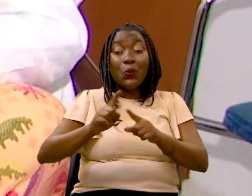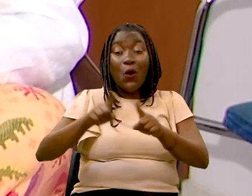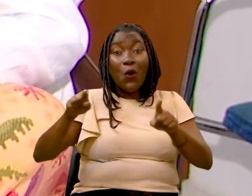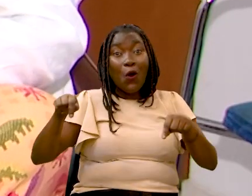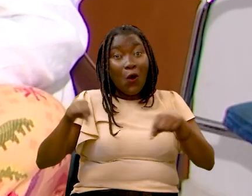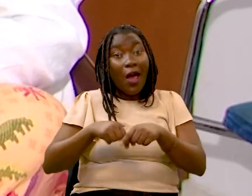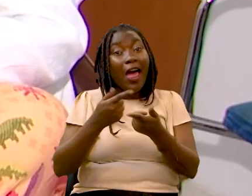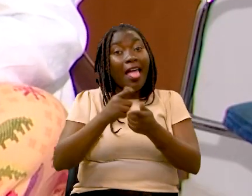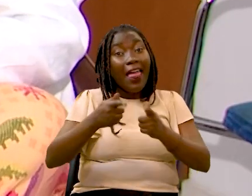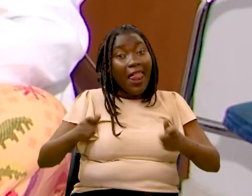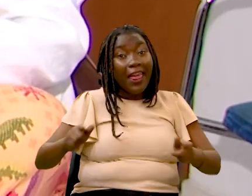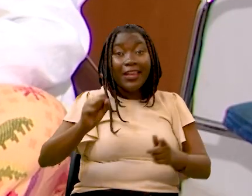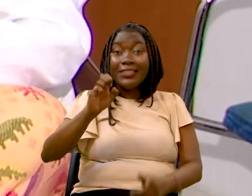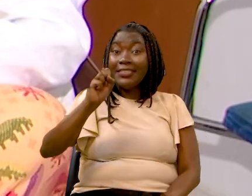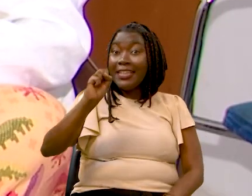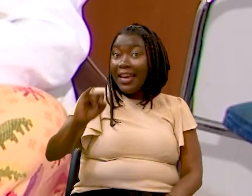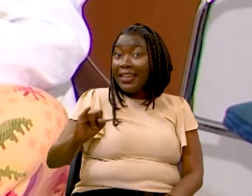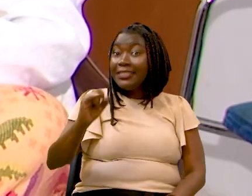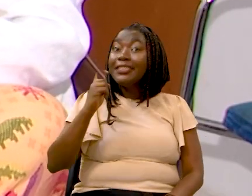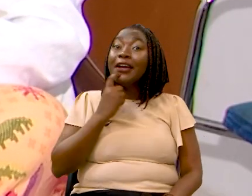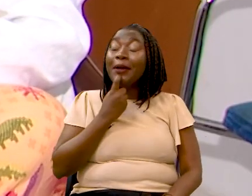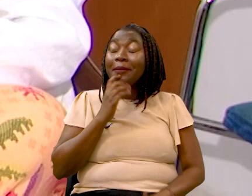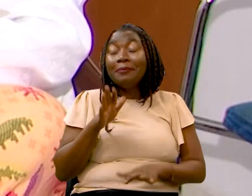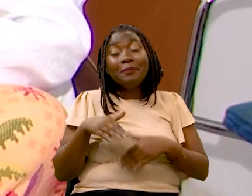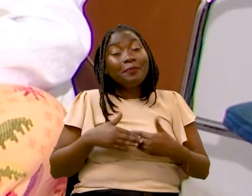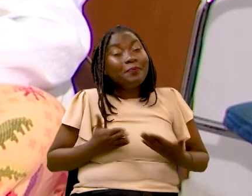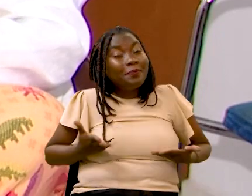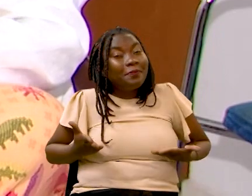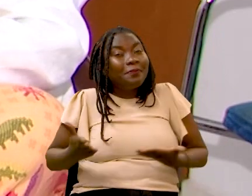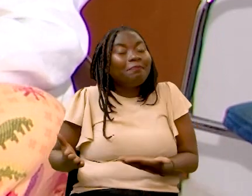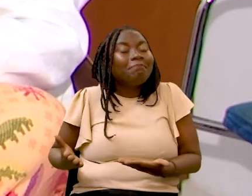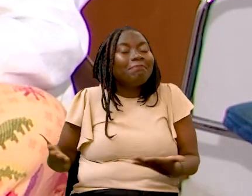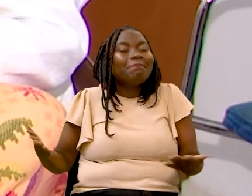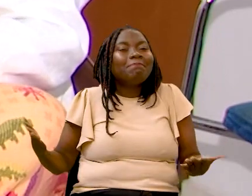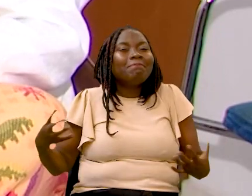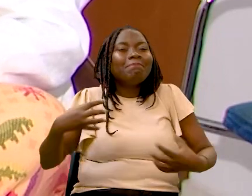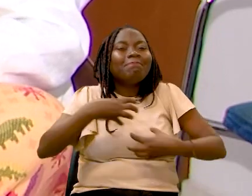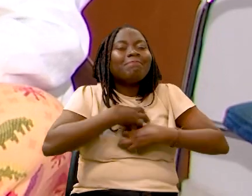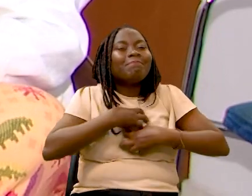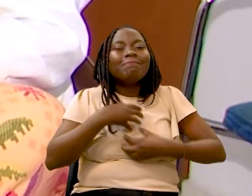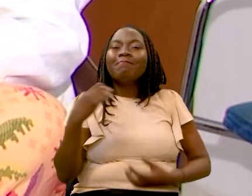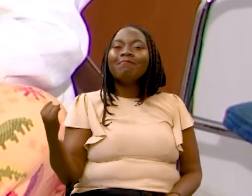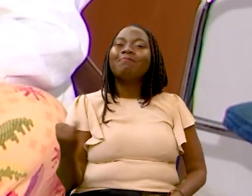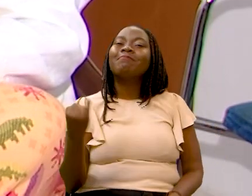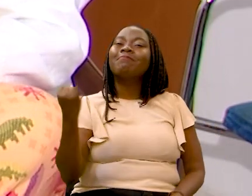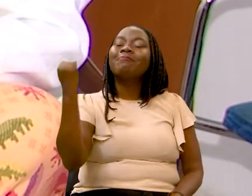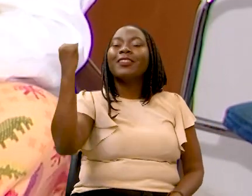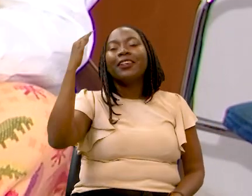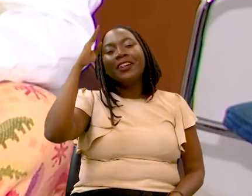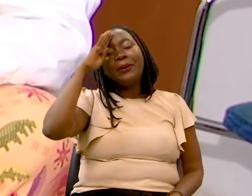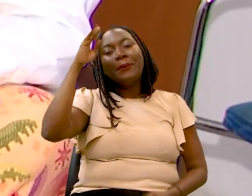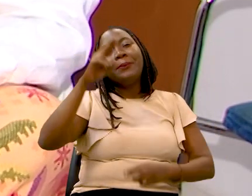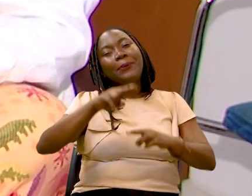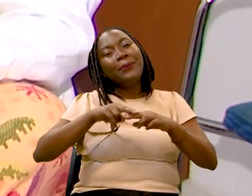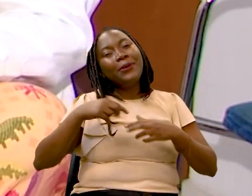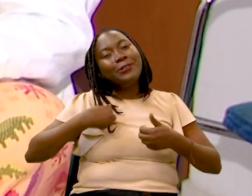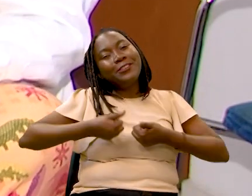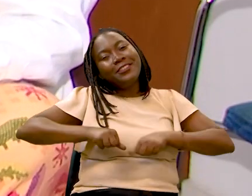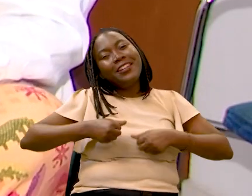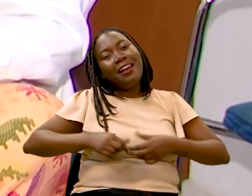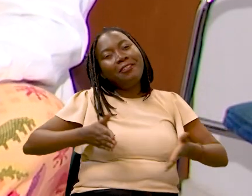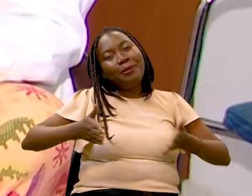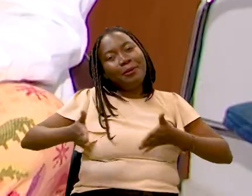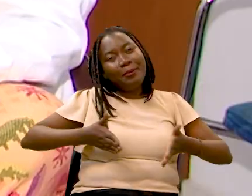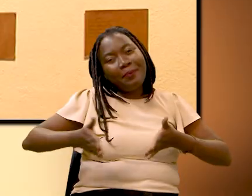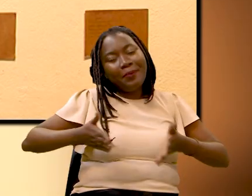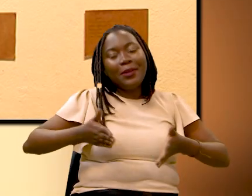edital estadual do Espaço Galeria do SESI Campinas. Então isso foi para mim muito importante,